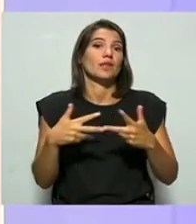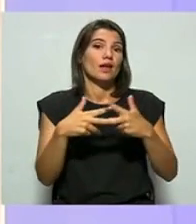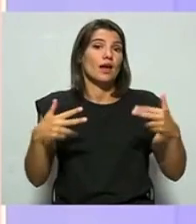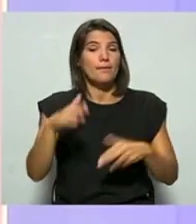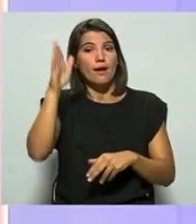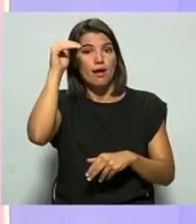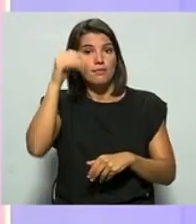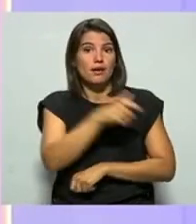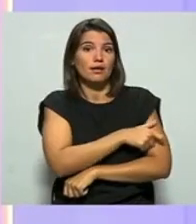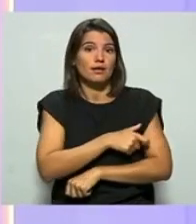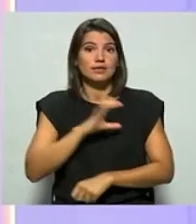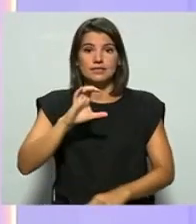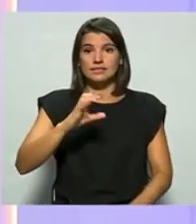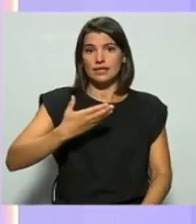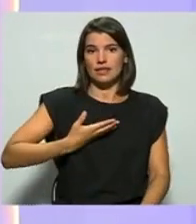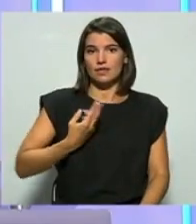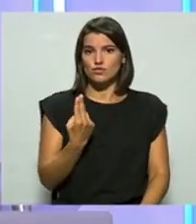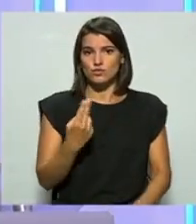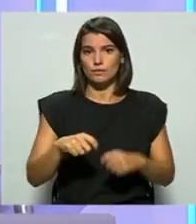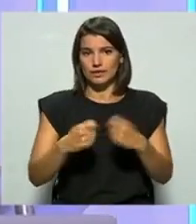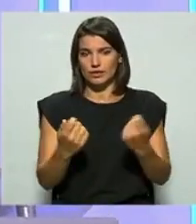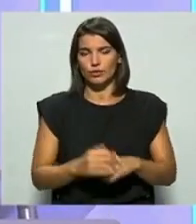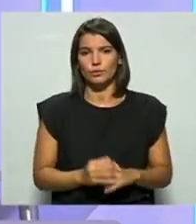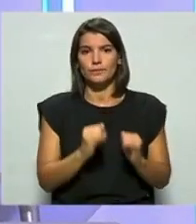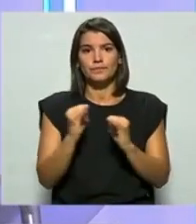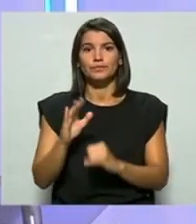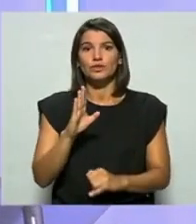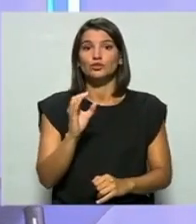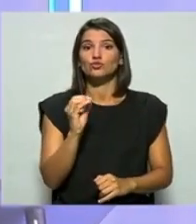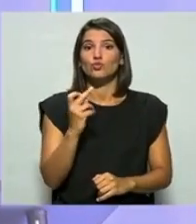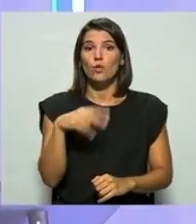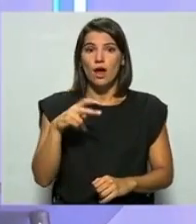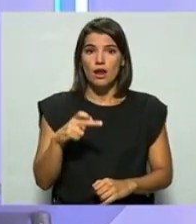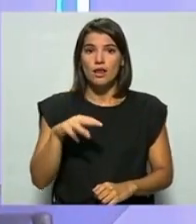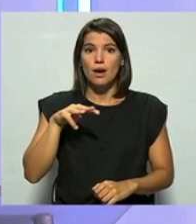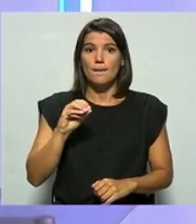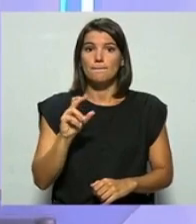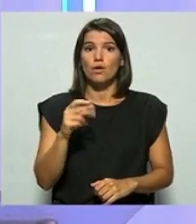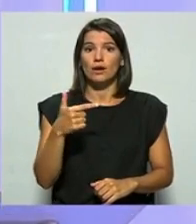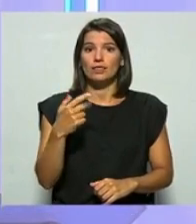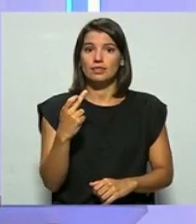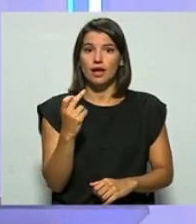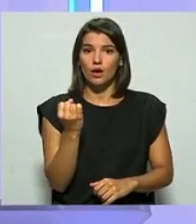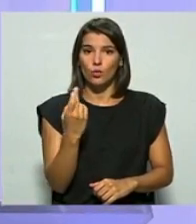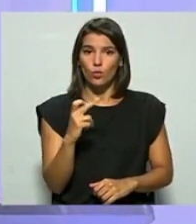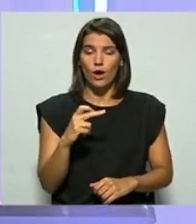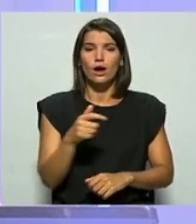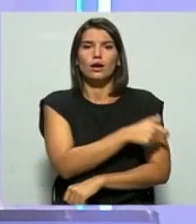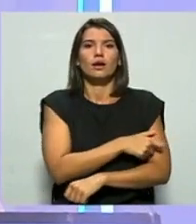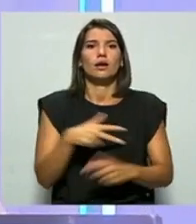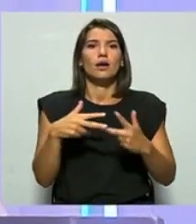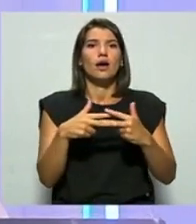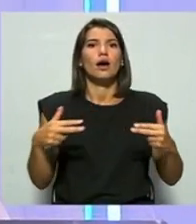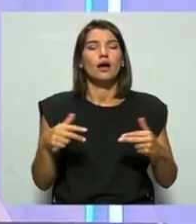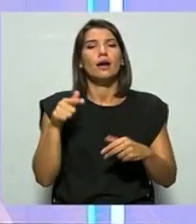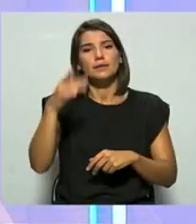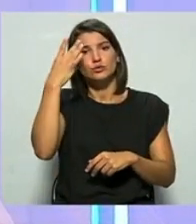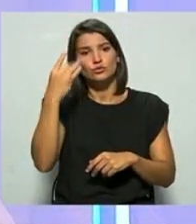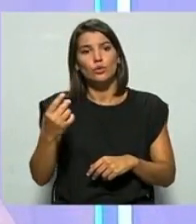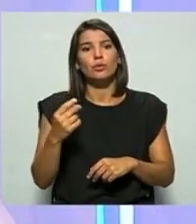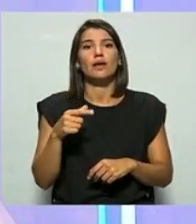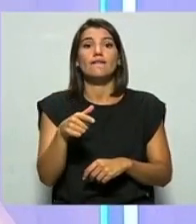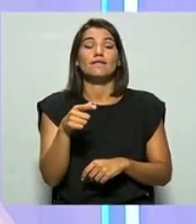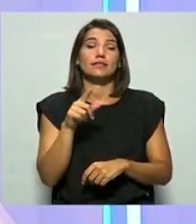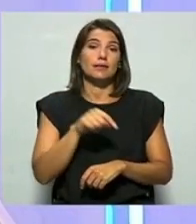de Almada pela CBO Joana Mortágua deputada Eleita por Setúbal vereadora Desde há quatro anos em